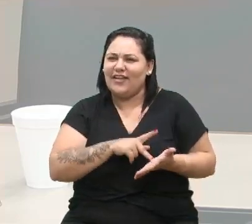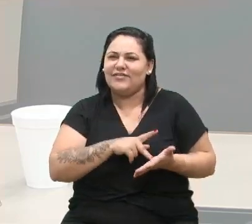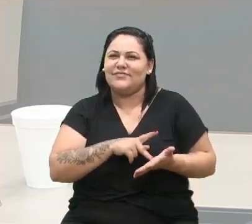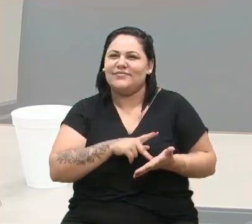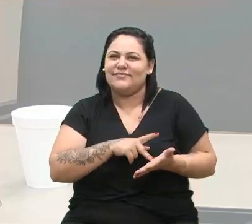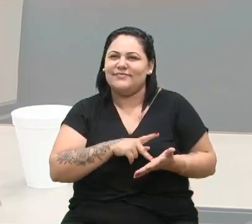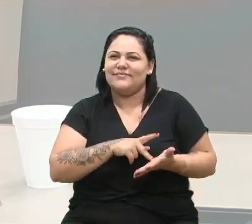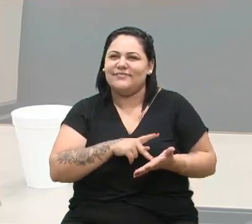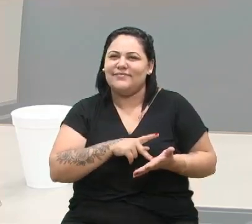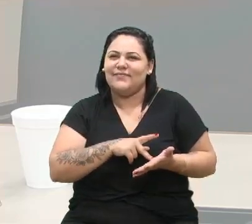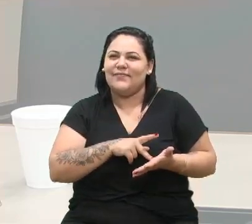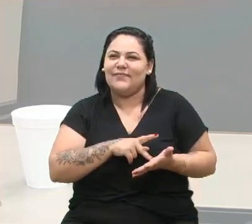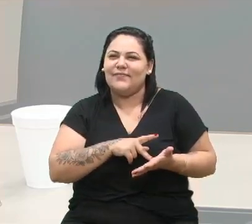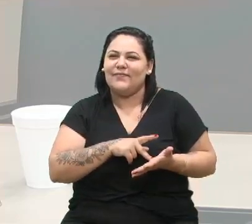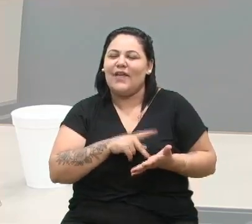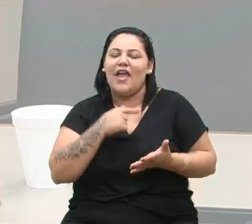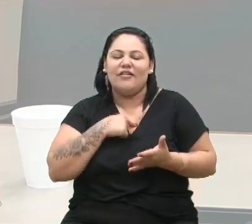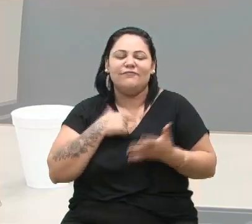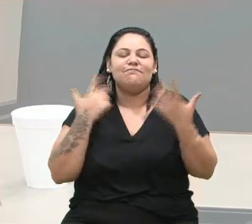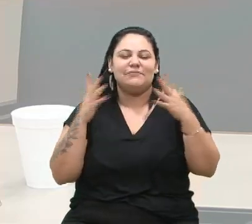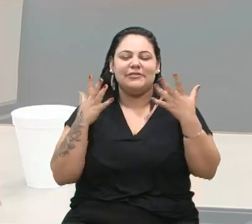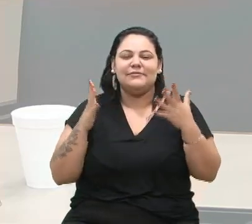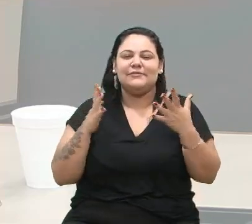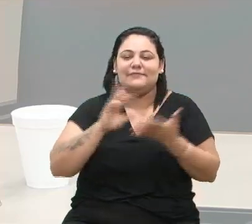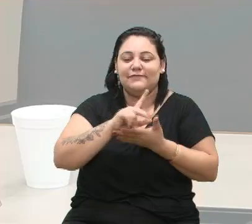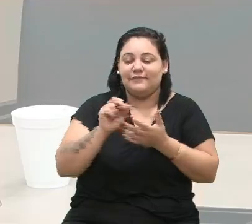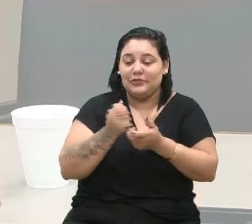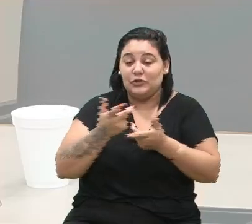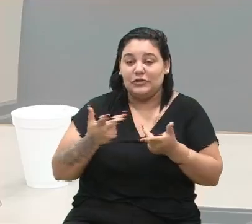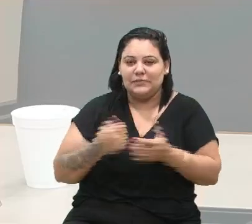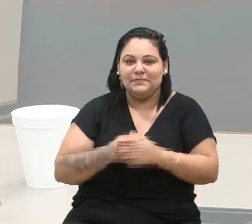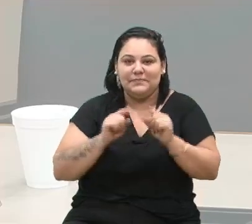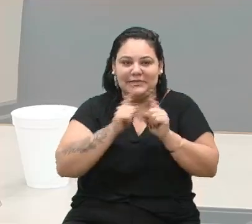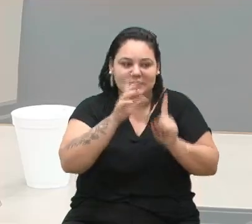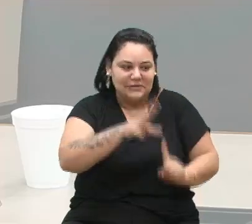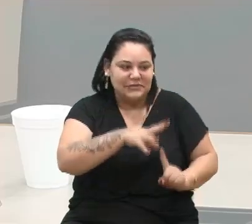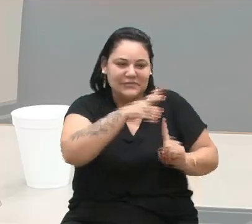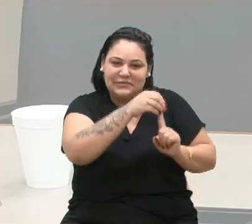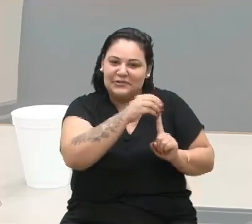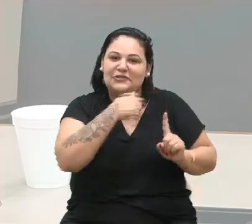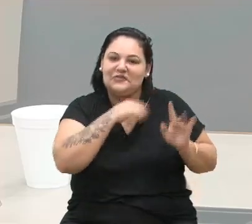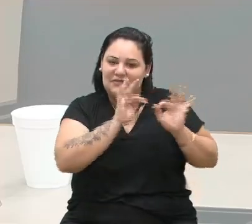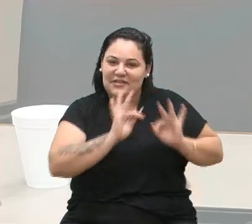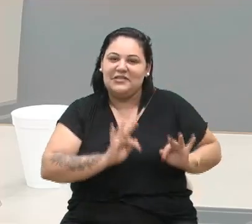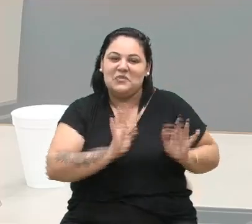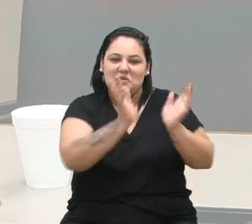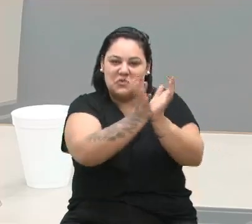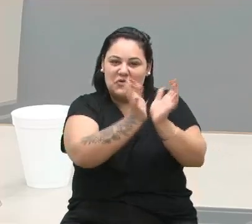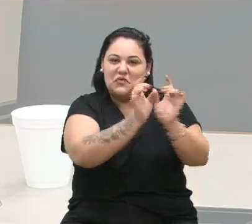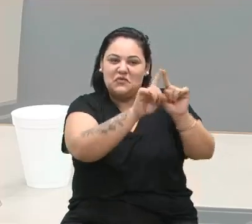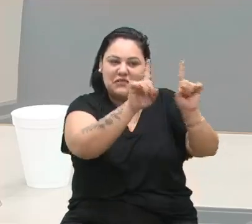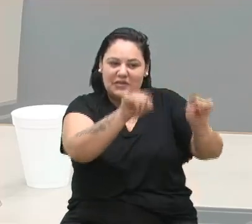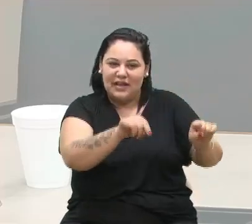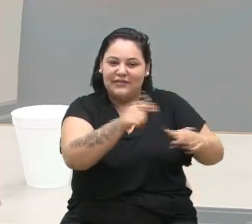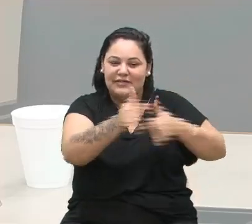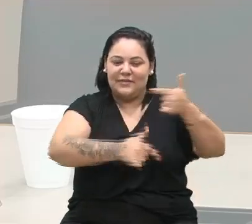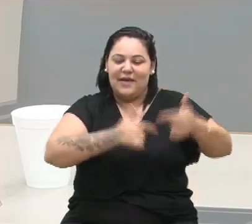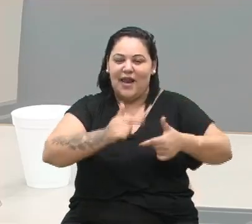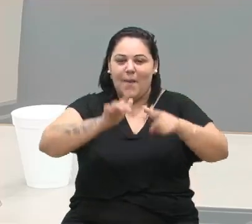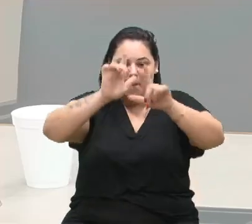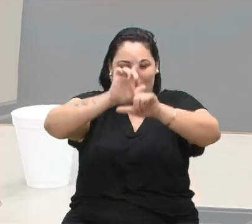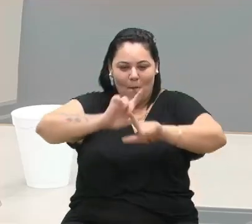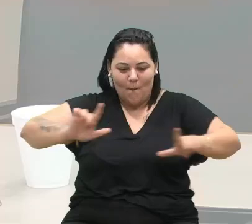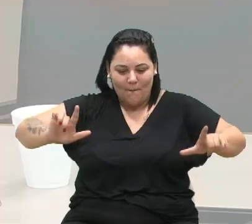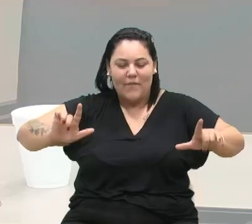congratulei ali em várias situações, mas principalmente pela equipe, pelo trabalho, pela limpeza, que espero que logo,